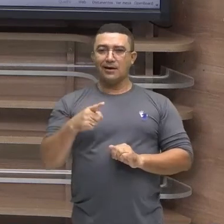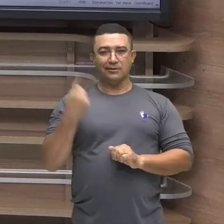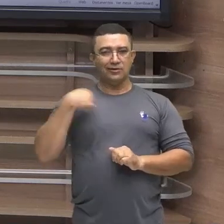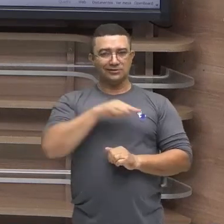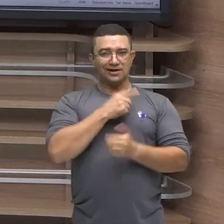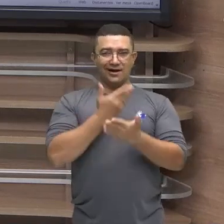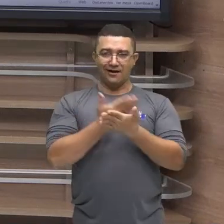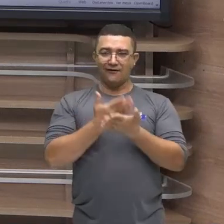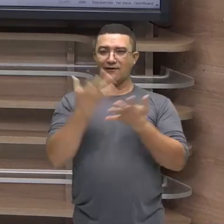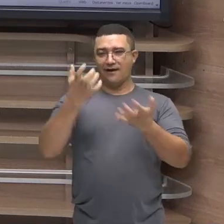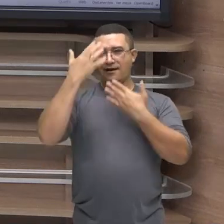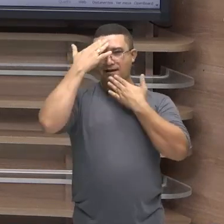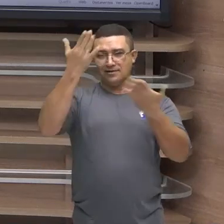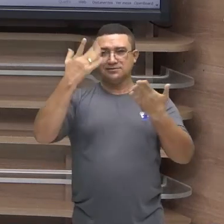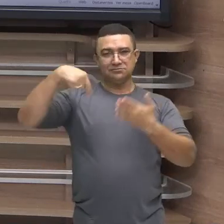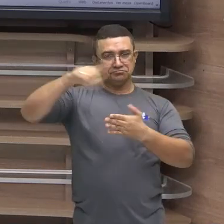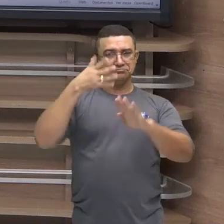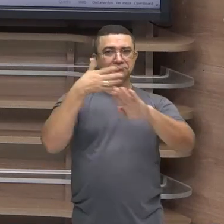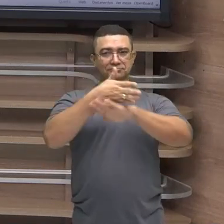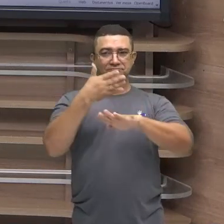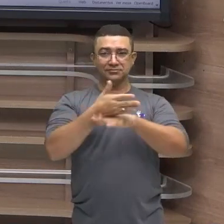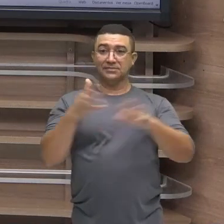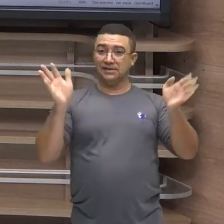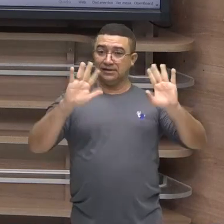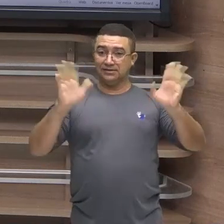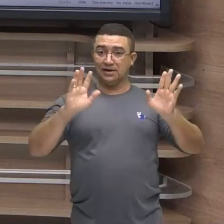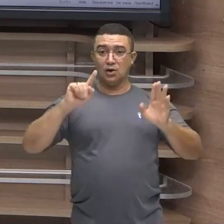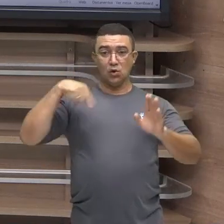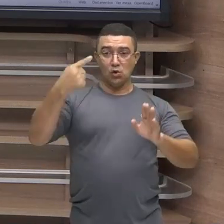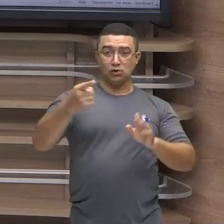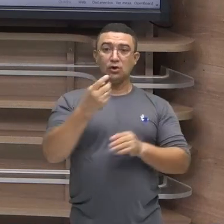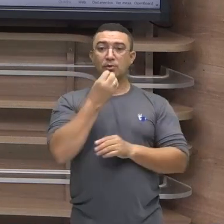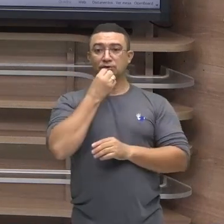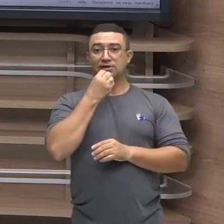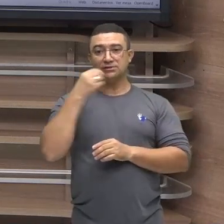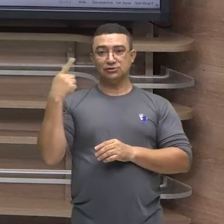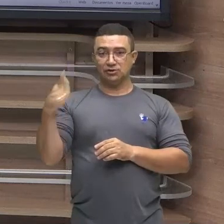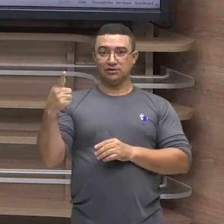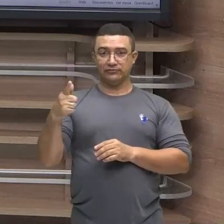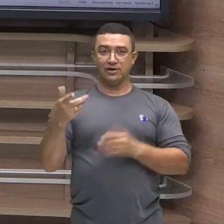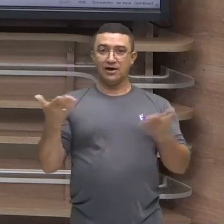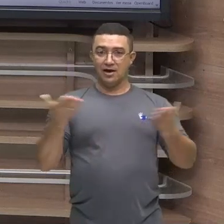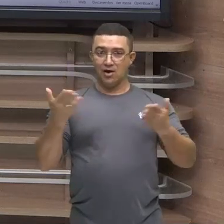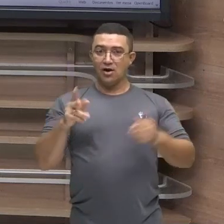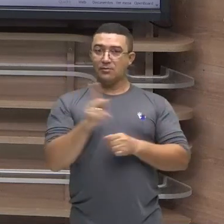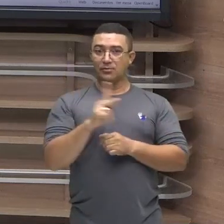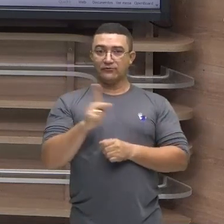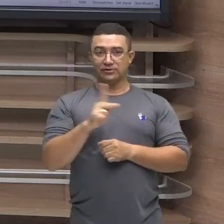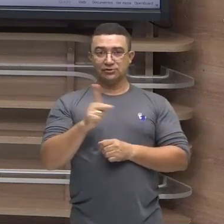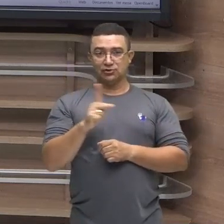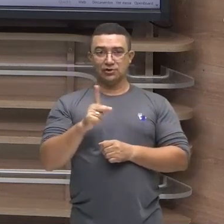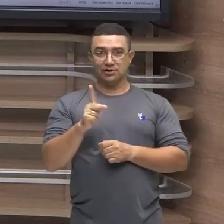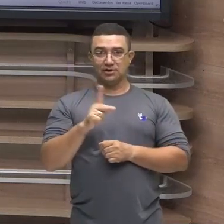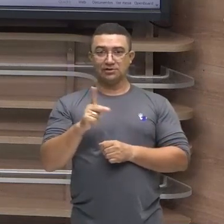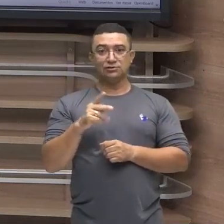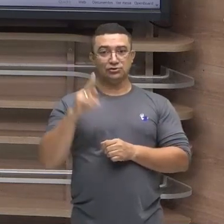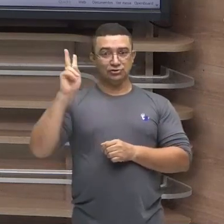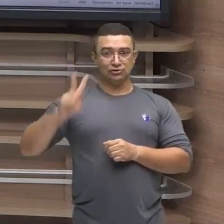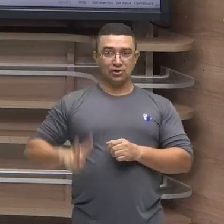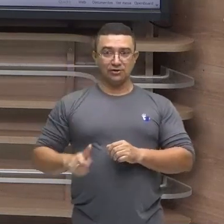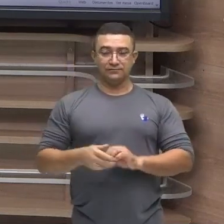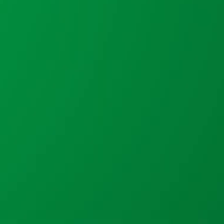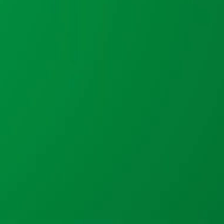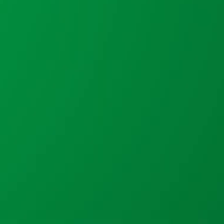aí a participação de todos e até uma próxima aula aí de geografia. Agora vocês vão ficar com a professora Aldilene, a professora de História.